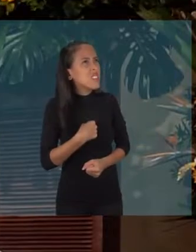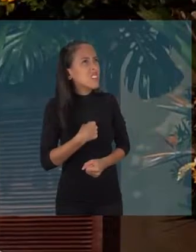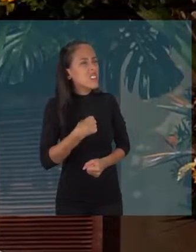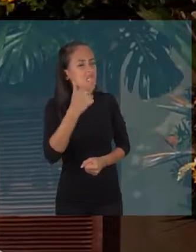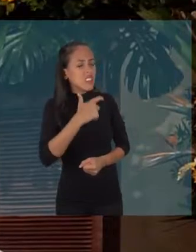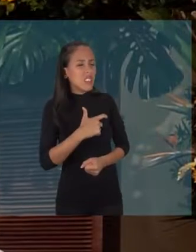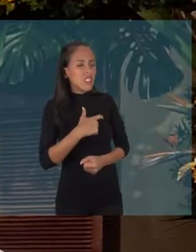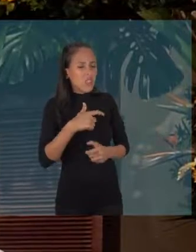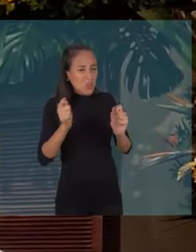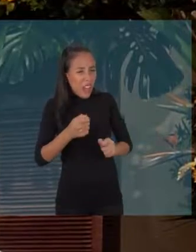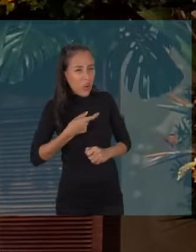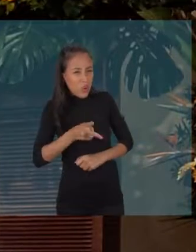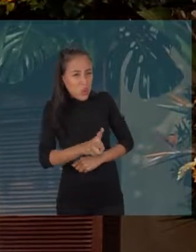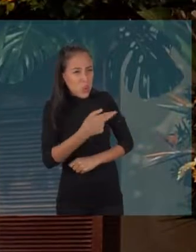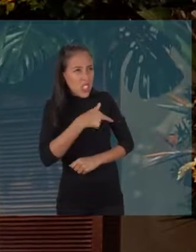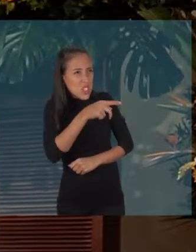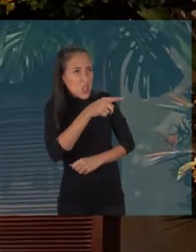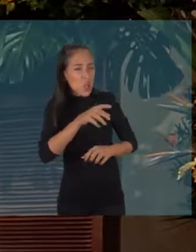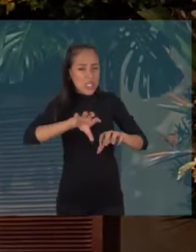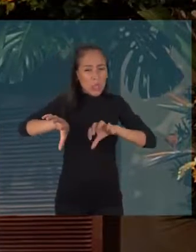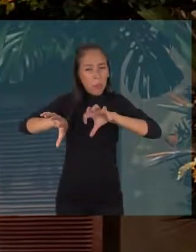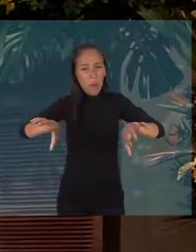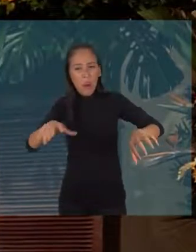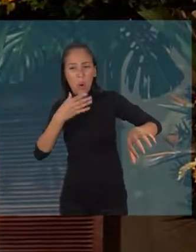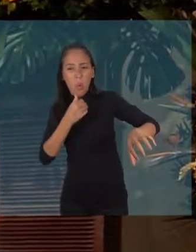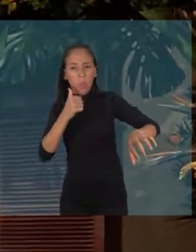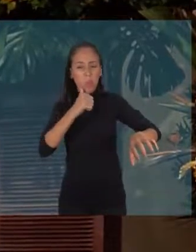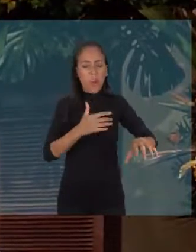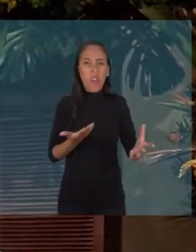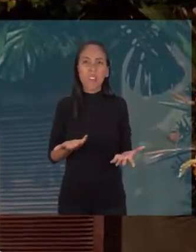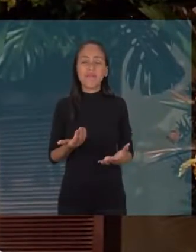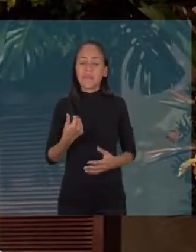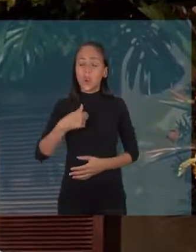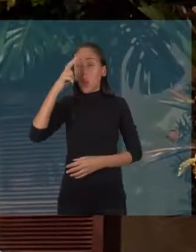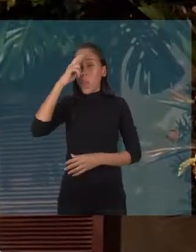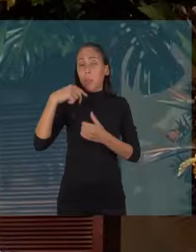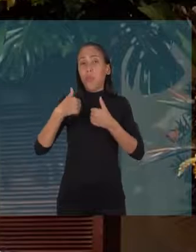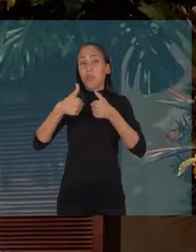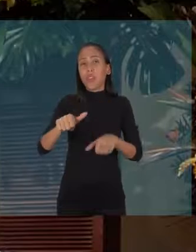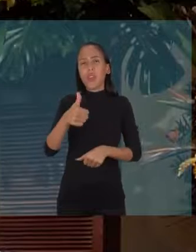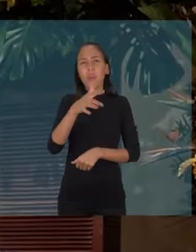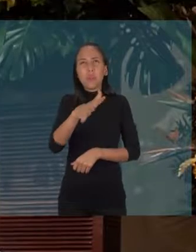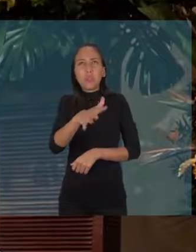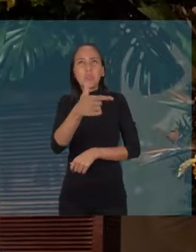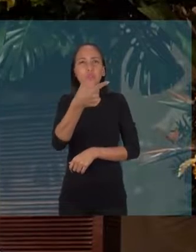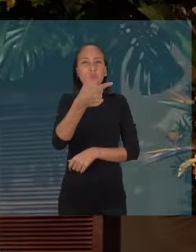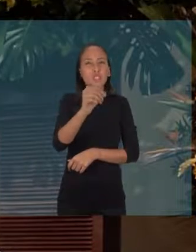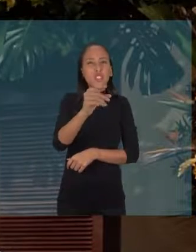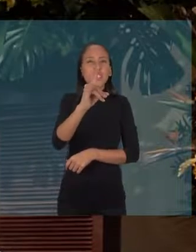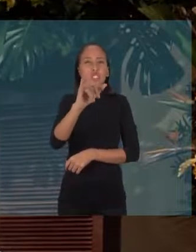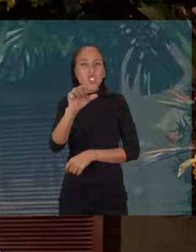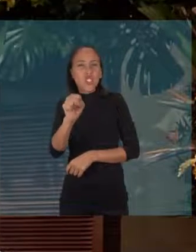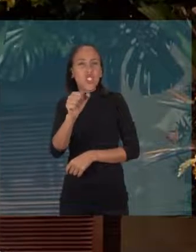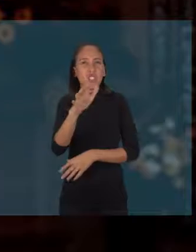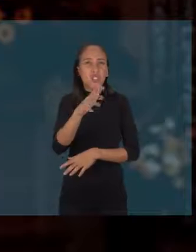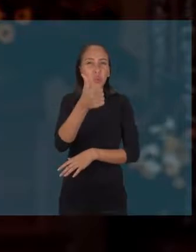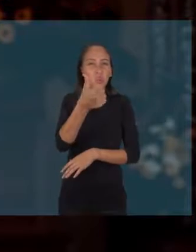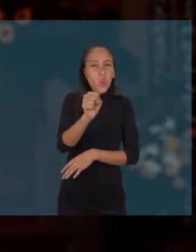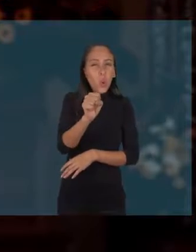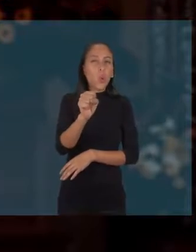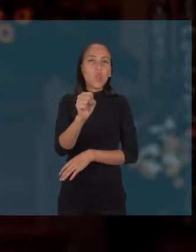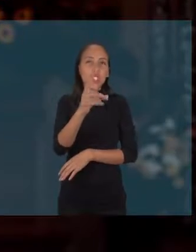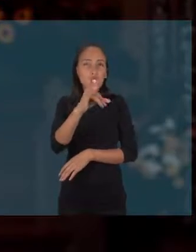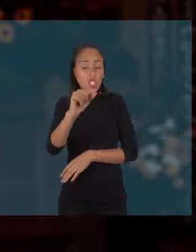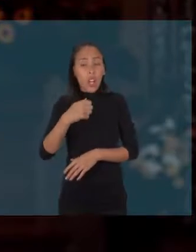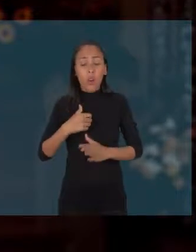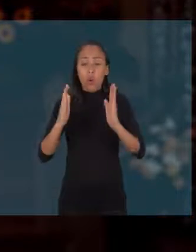diferença entre homens e mulheres? Eu rezei bastante nessa época, foram 20 dias mais ou menos, 18 dias que eu rezei muito,